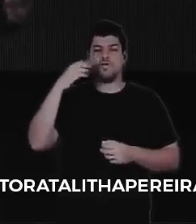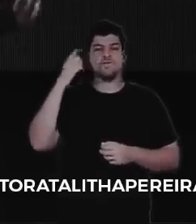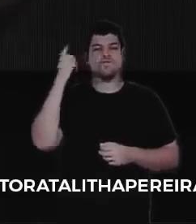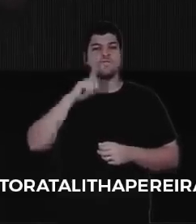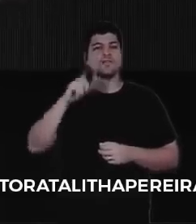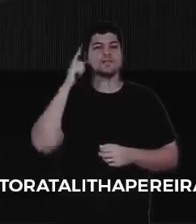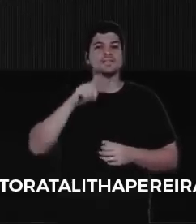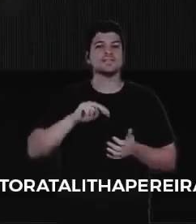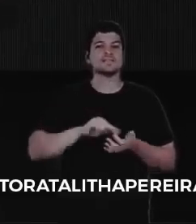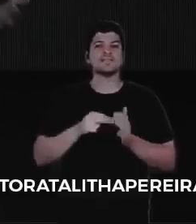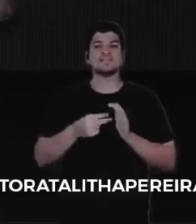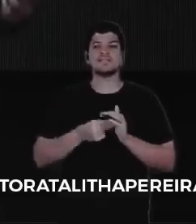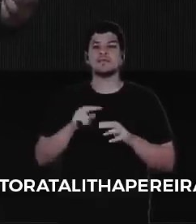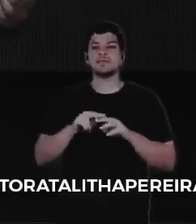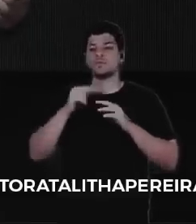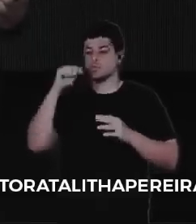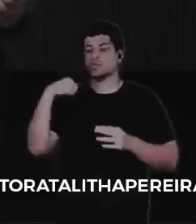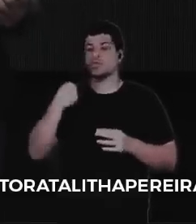desconfiamos.